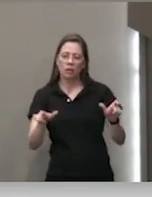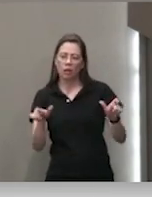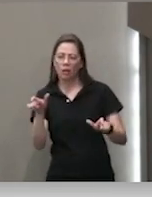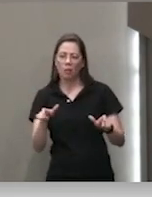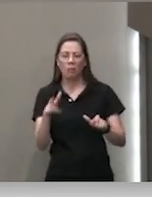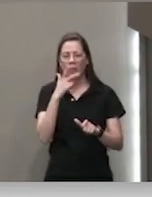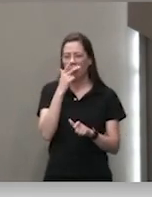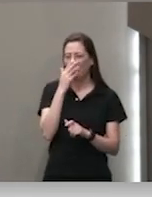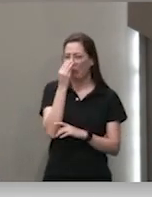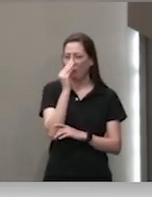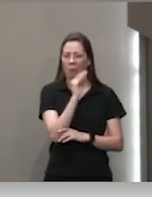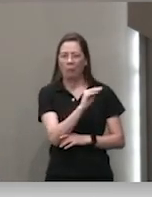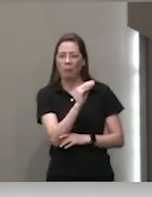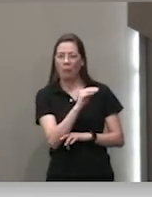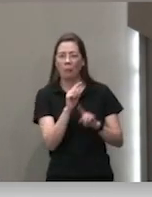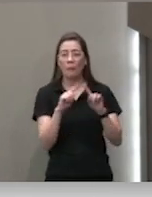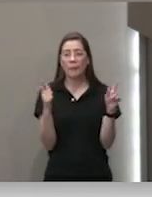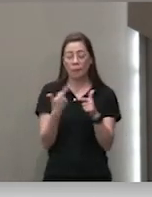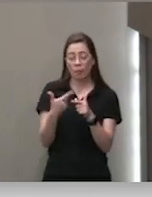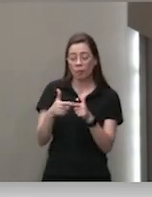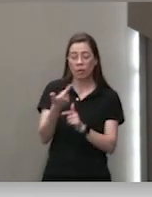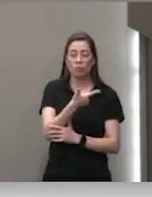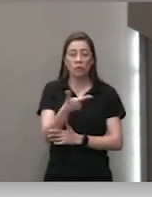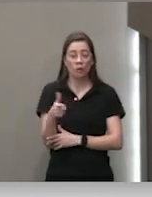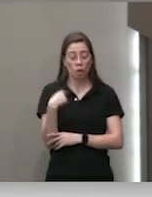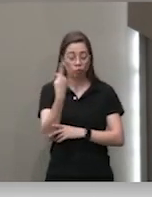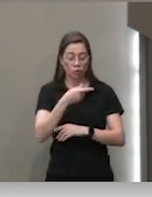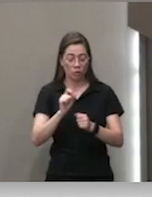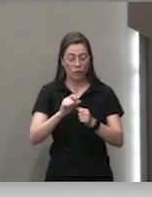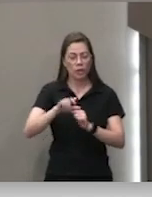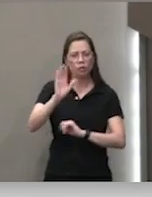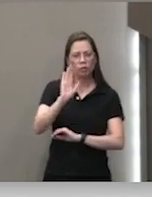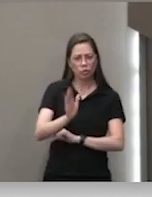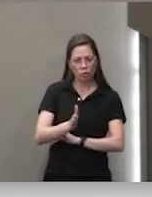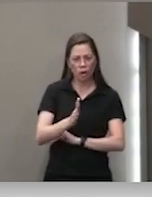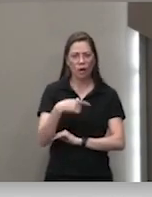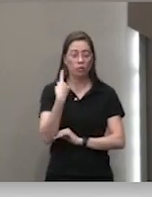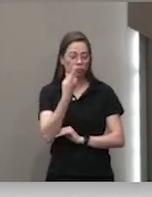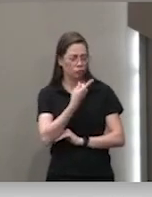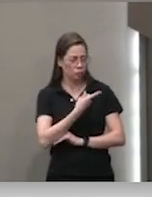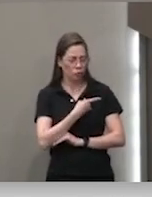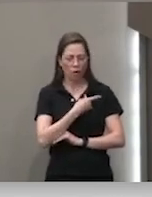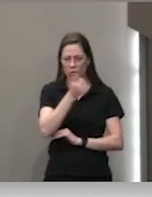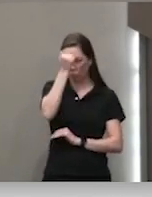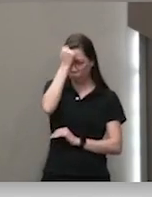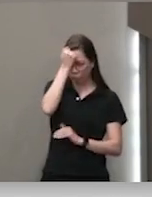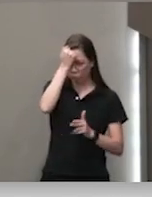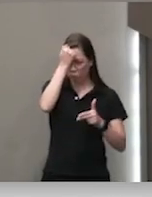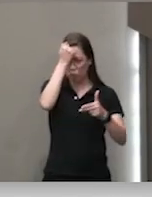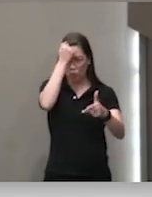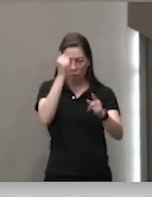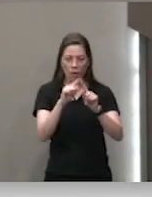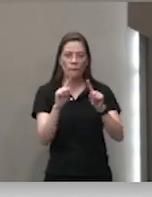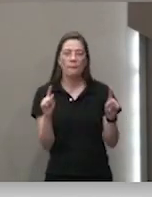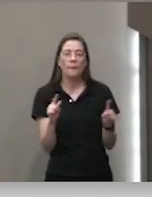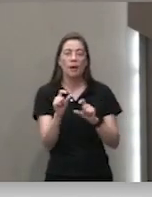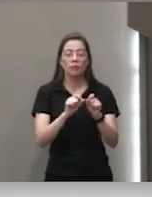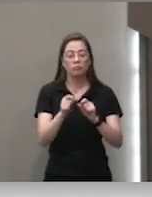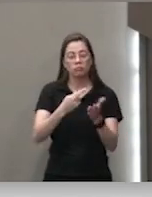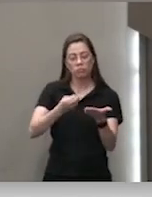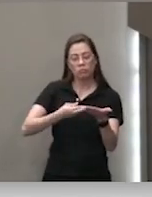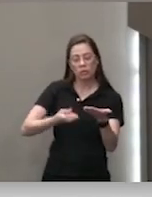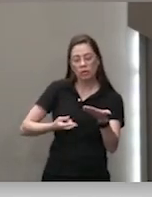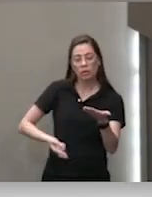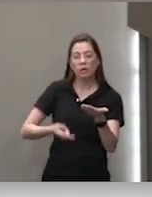dão bola. Mas não tem problema, a gente fez, não nos arrependemos de ter feito, e fica aqui esse relatório para